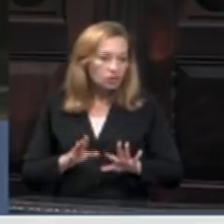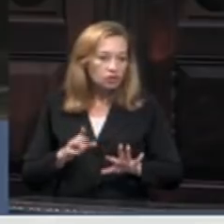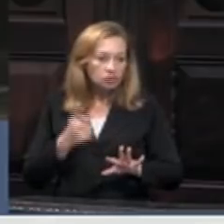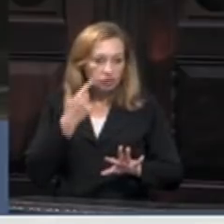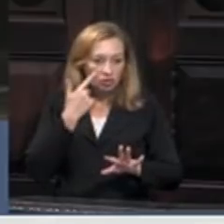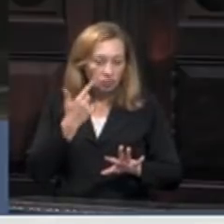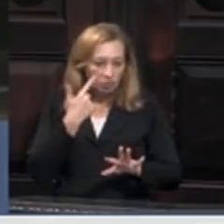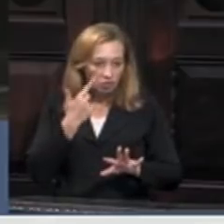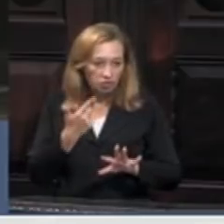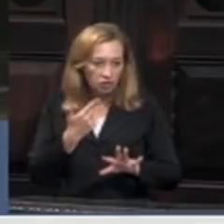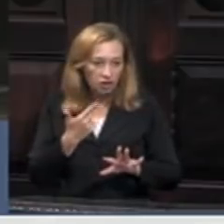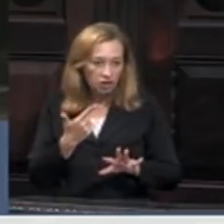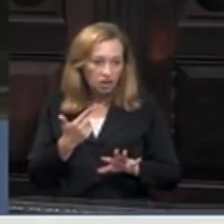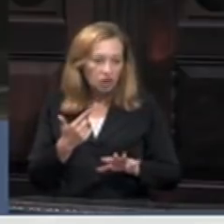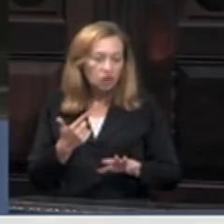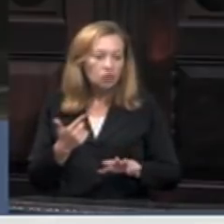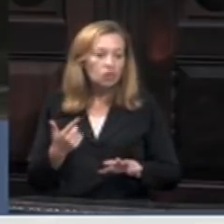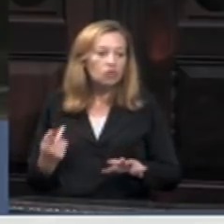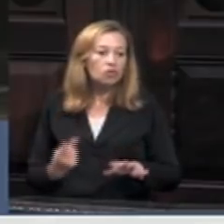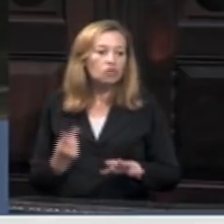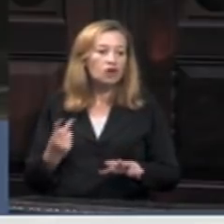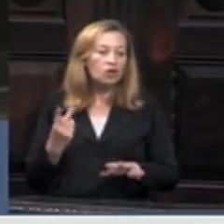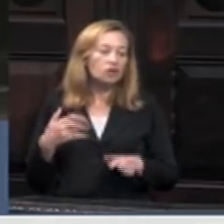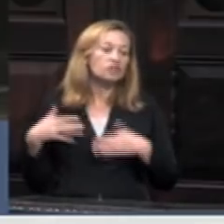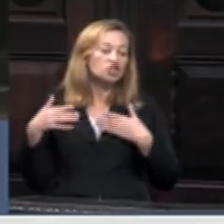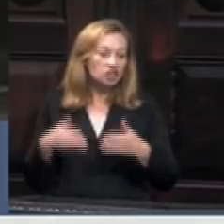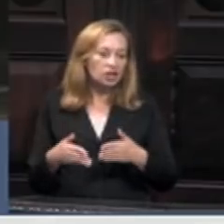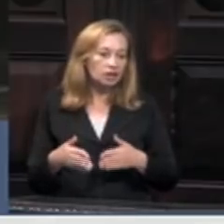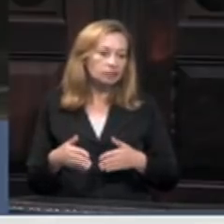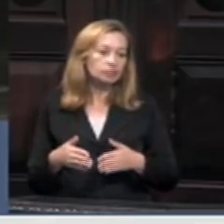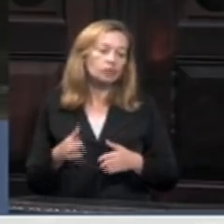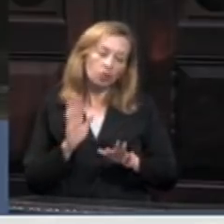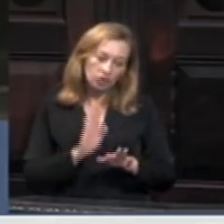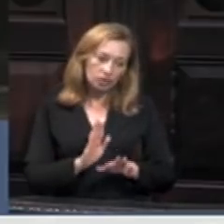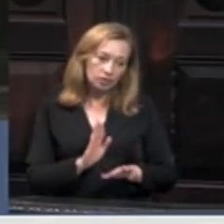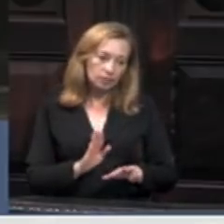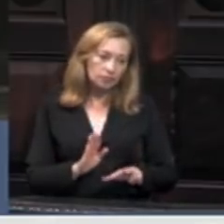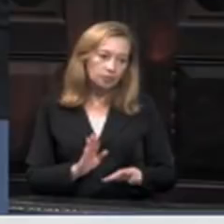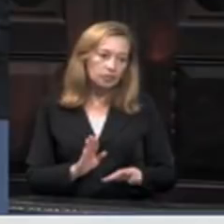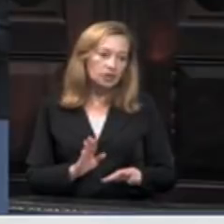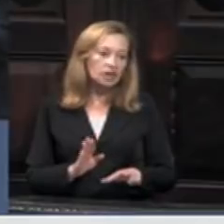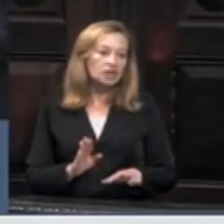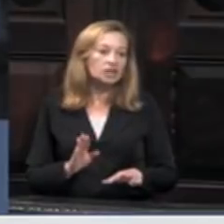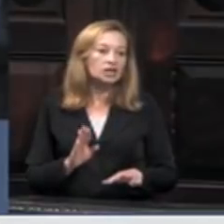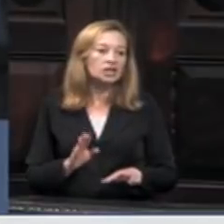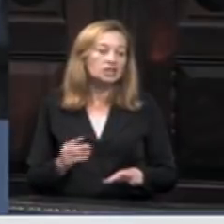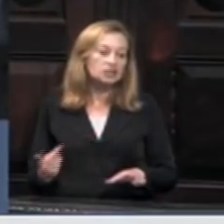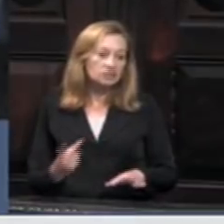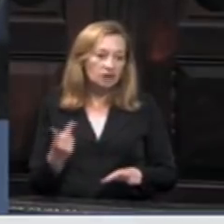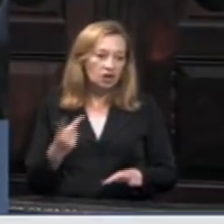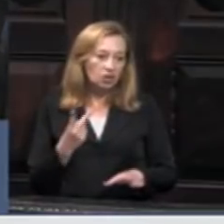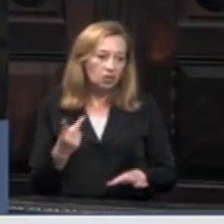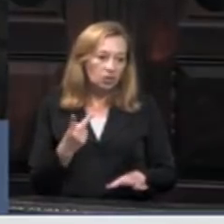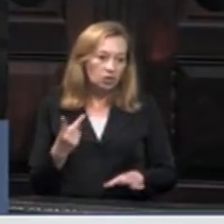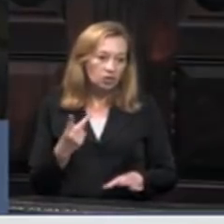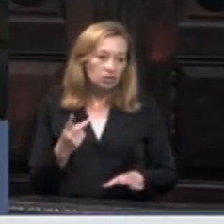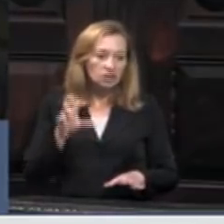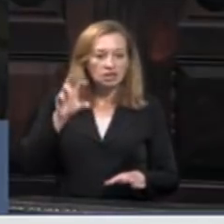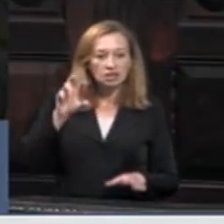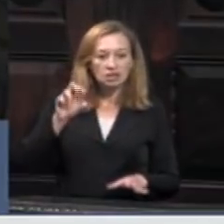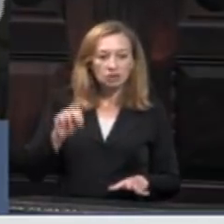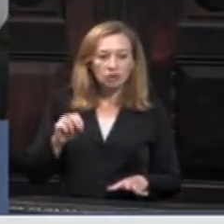chega a um consenso até amanhã, 15 horas. Aí, esse valor médio é 50